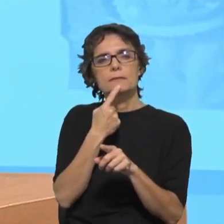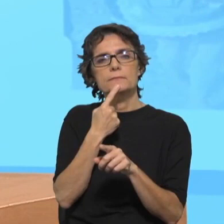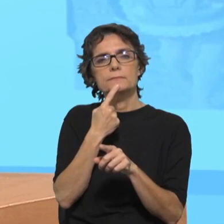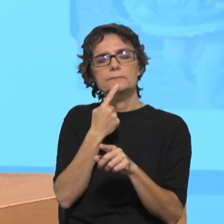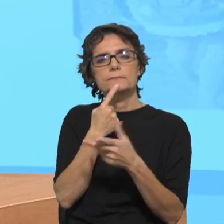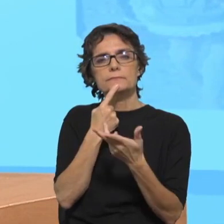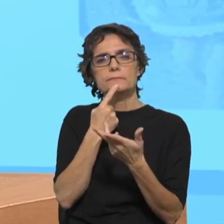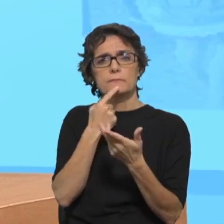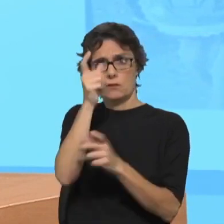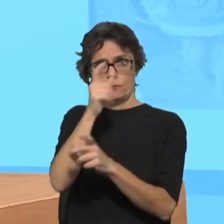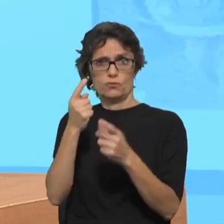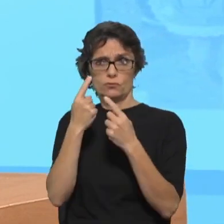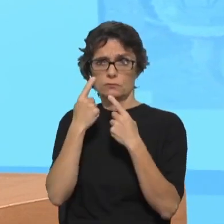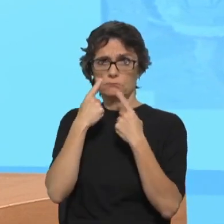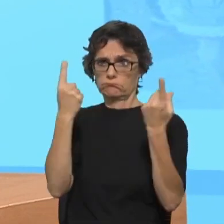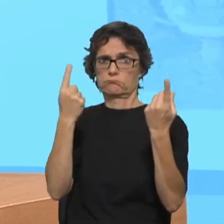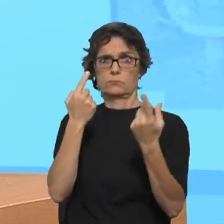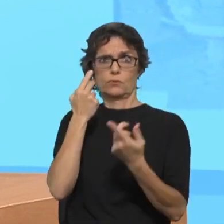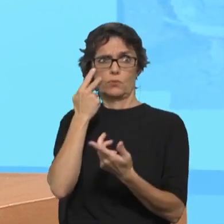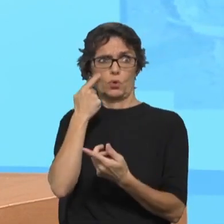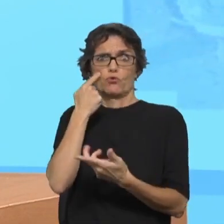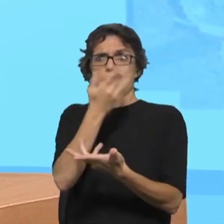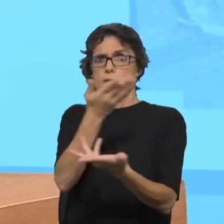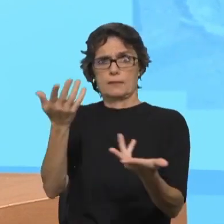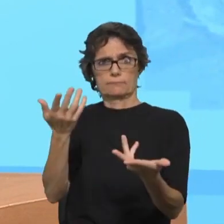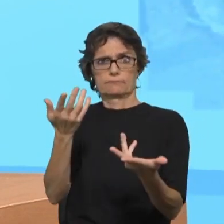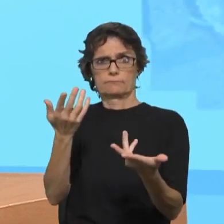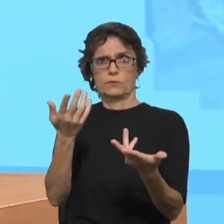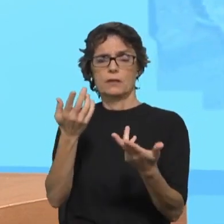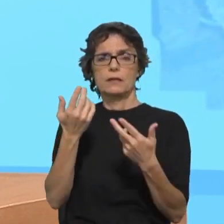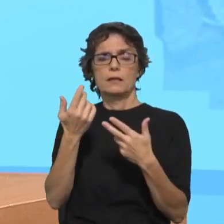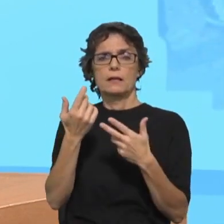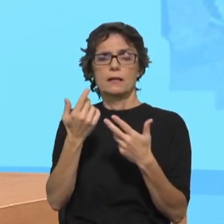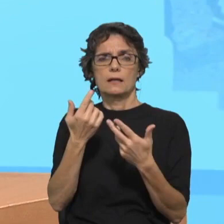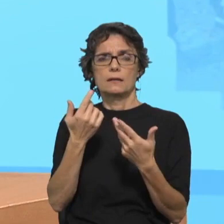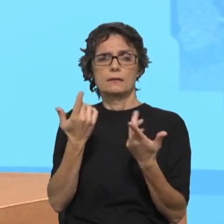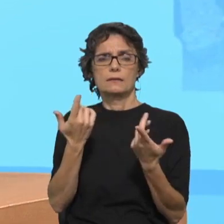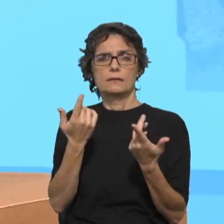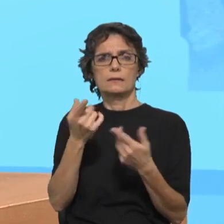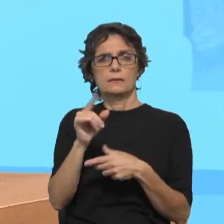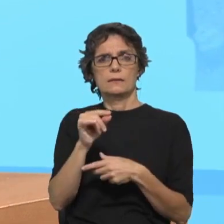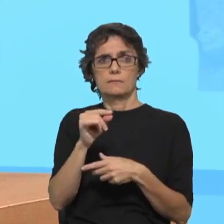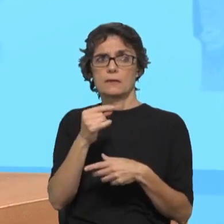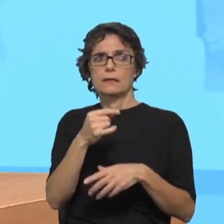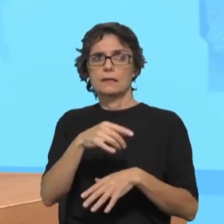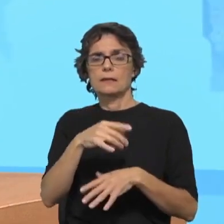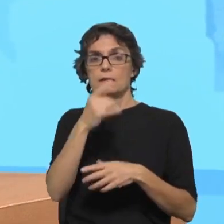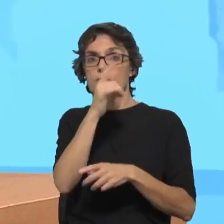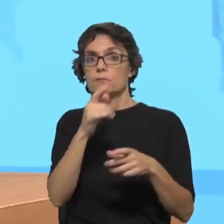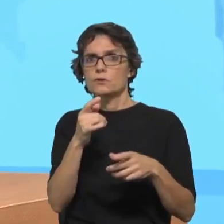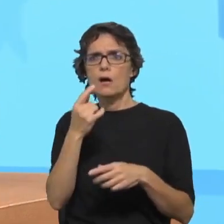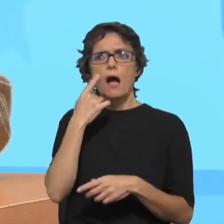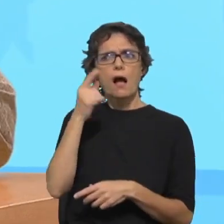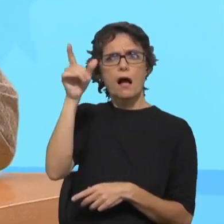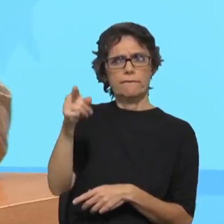visibilidade pública, que estão expostas, que a pessoa da rua conhece, ou